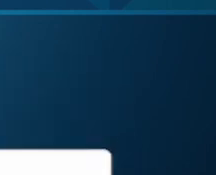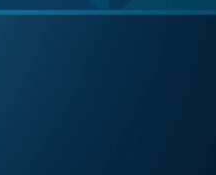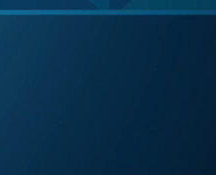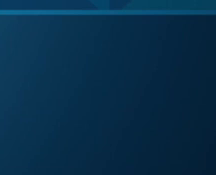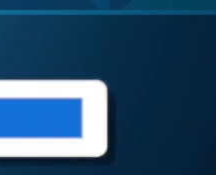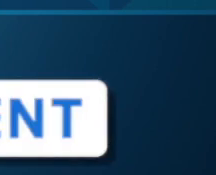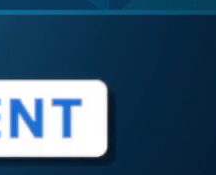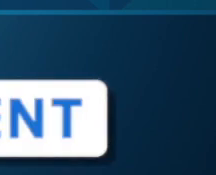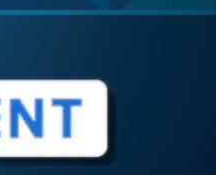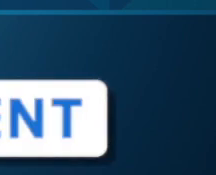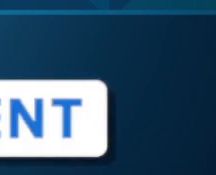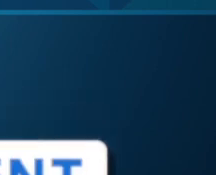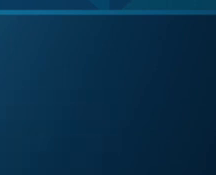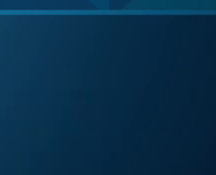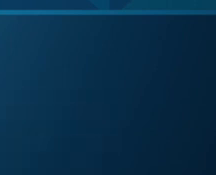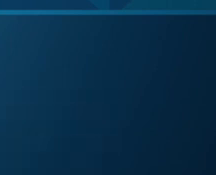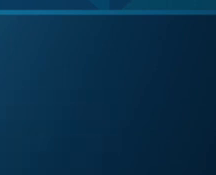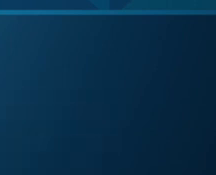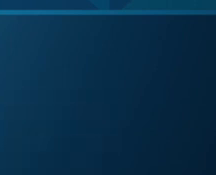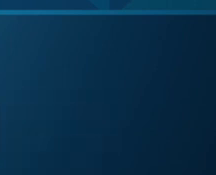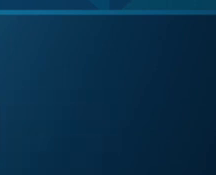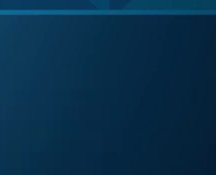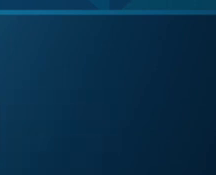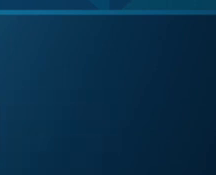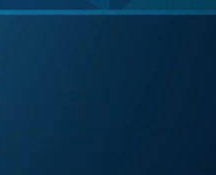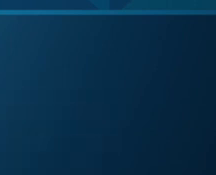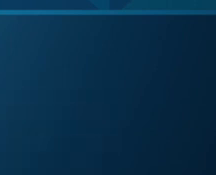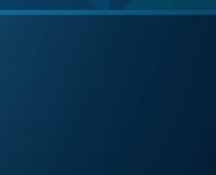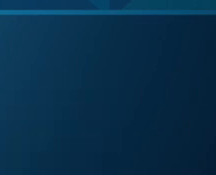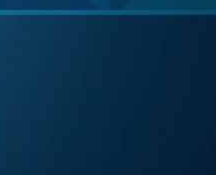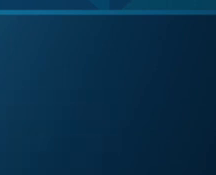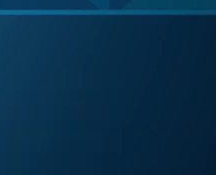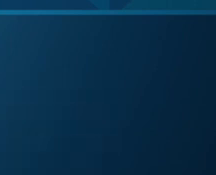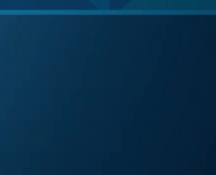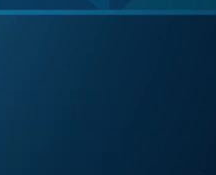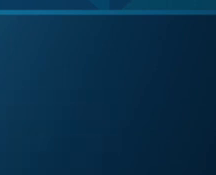notificação. Fo comentário no fahetutang ba media social siraseluk.